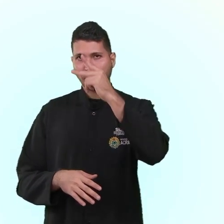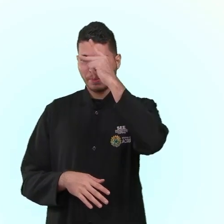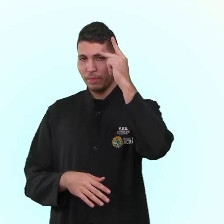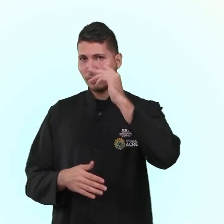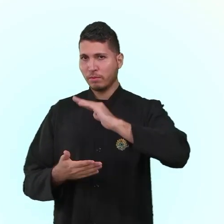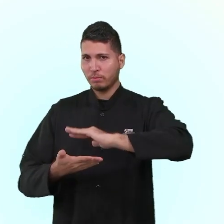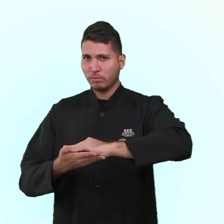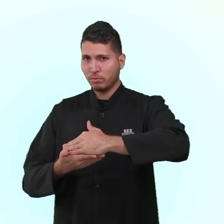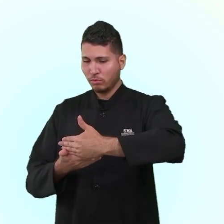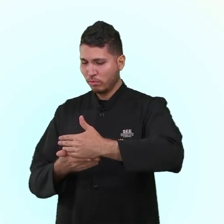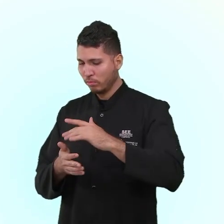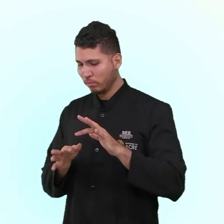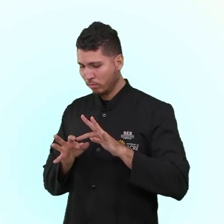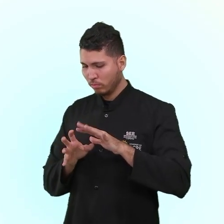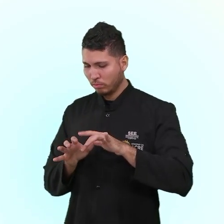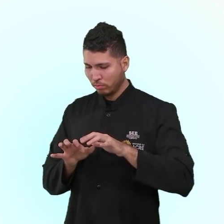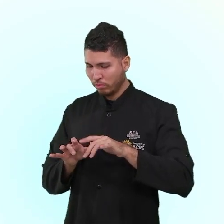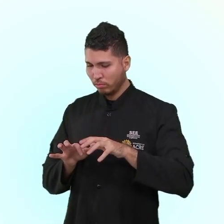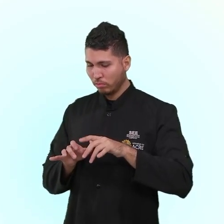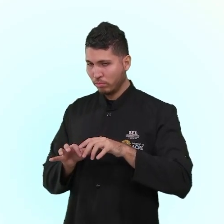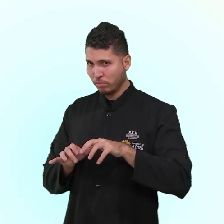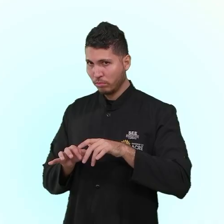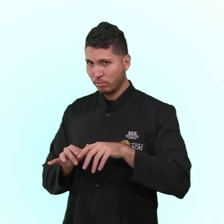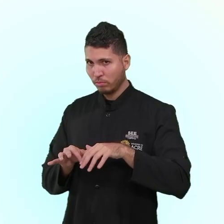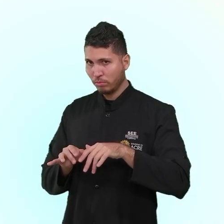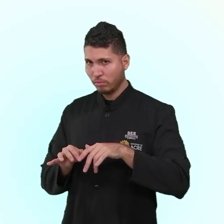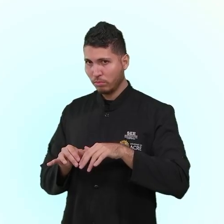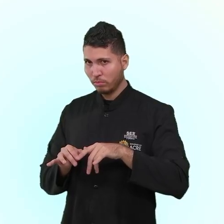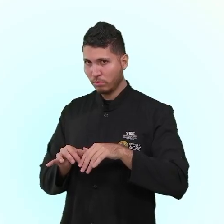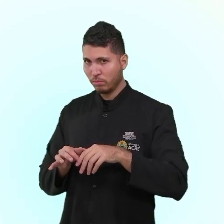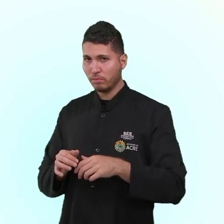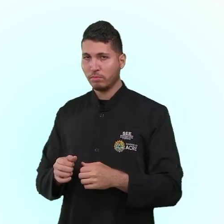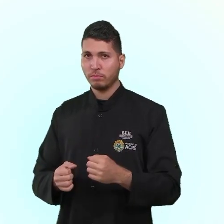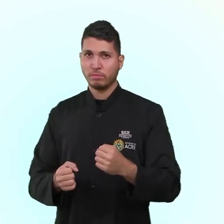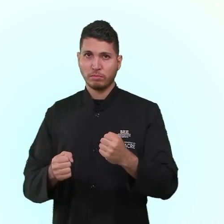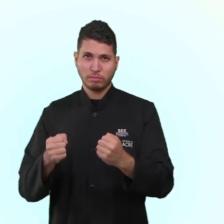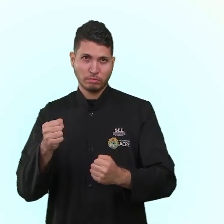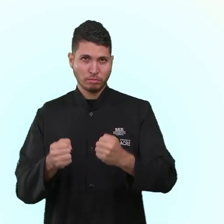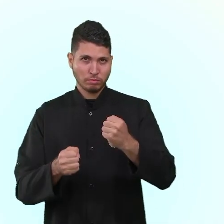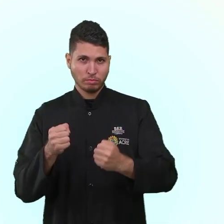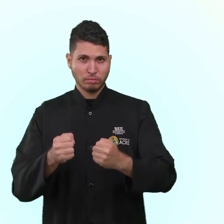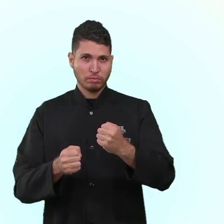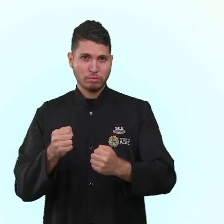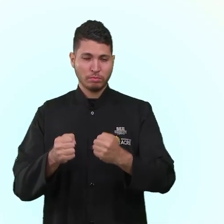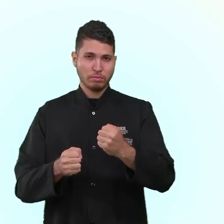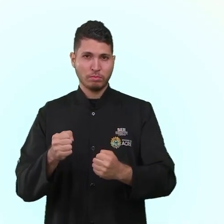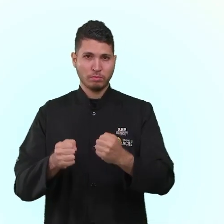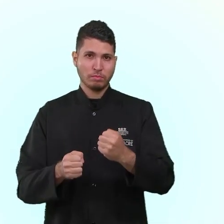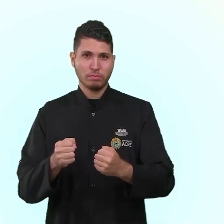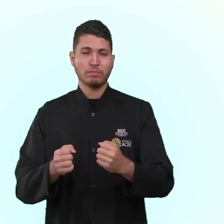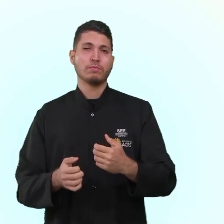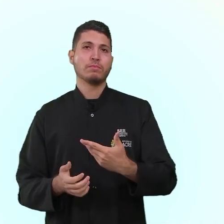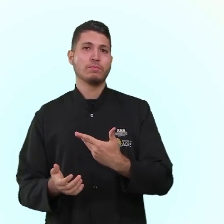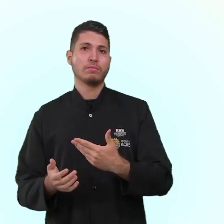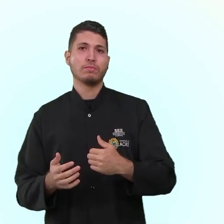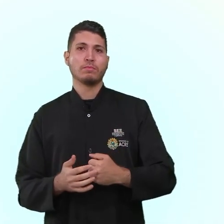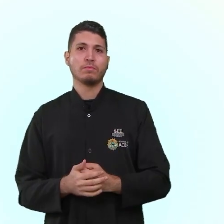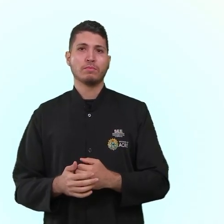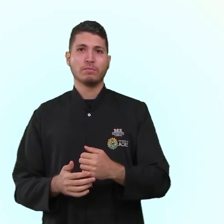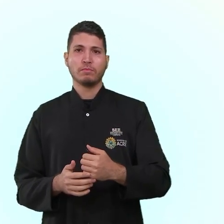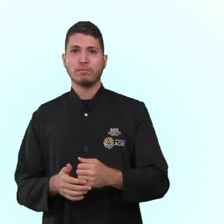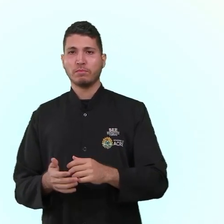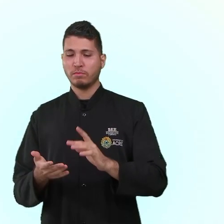também poderíamos chamar de iPad, e nós temos um carro. Então, a segunda imagem são os